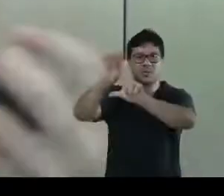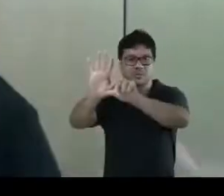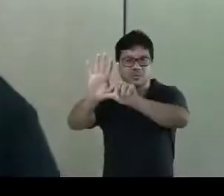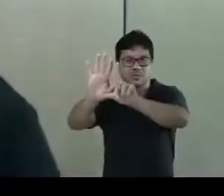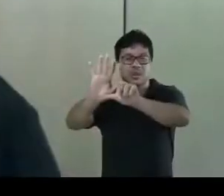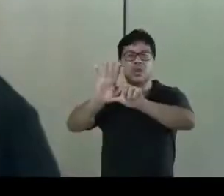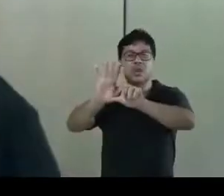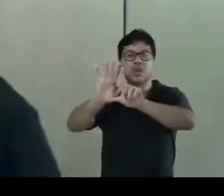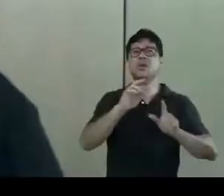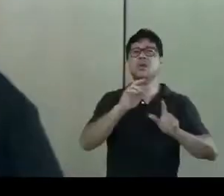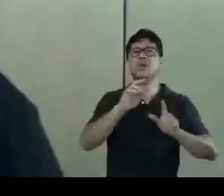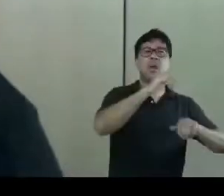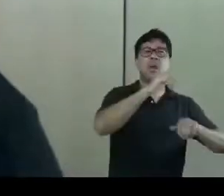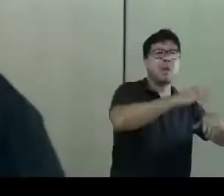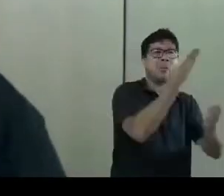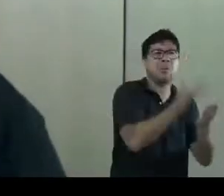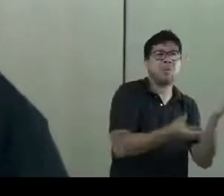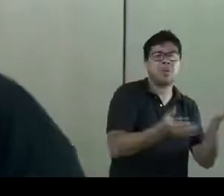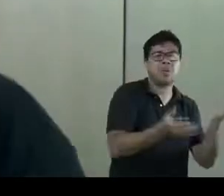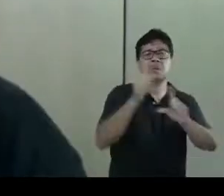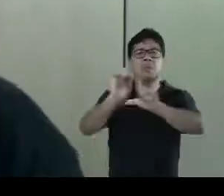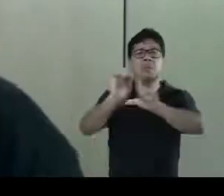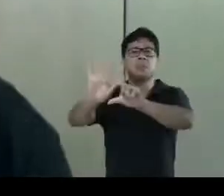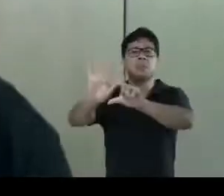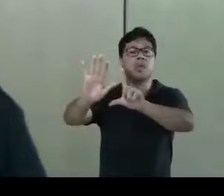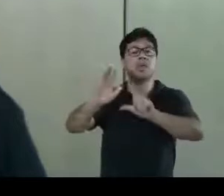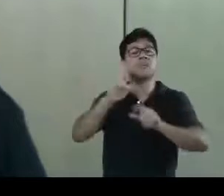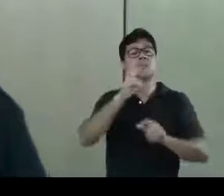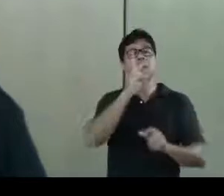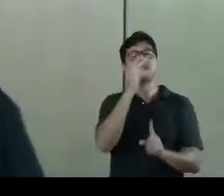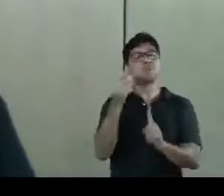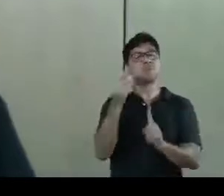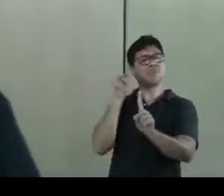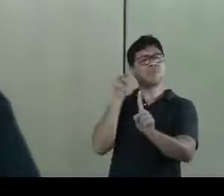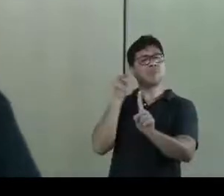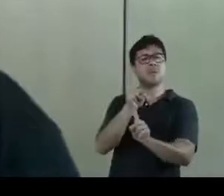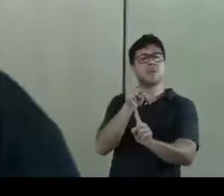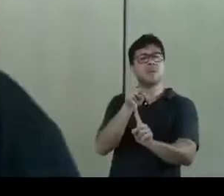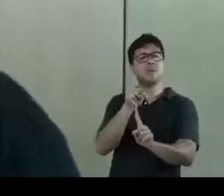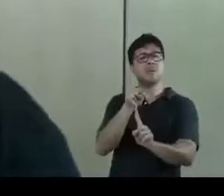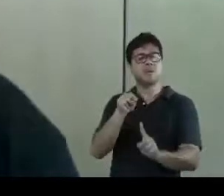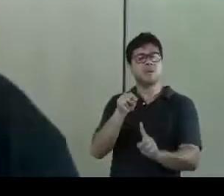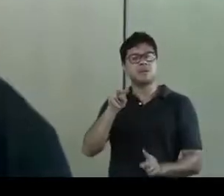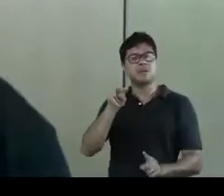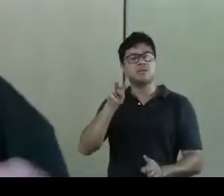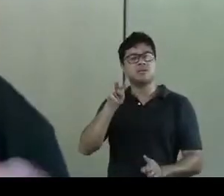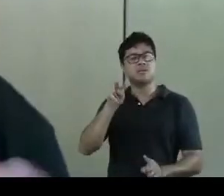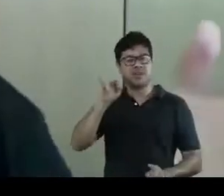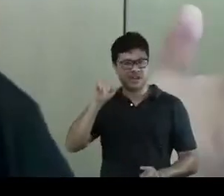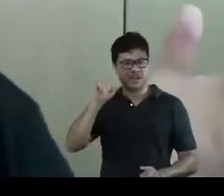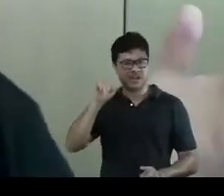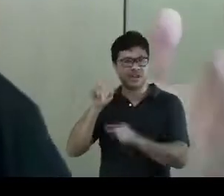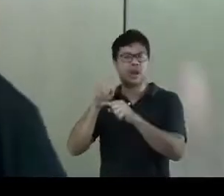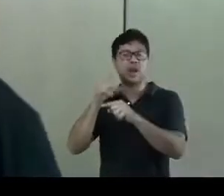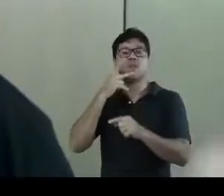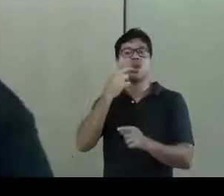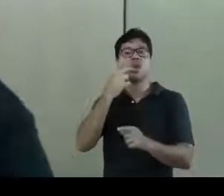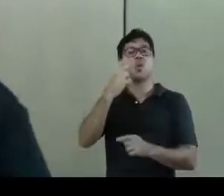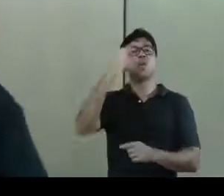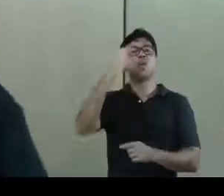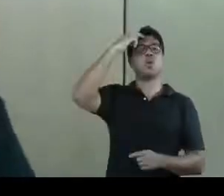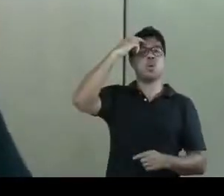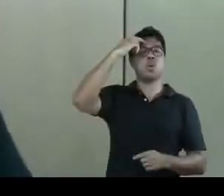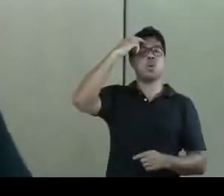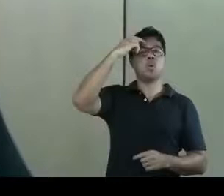de desmaterialização, mas obedece mais a uma perspectiva do que Wilhelm Flusser diria ser uma